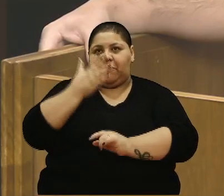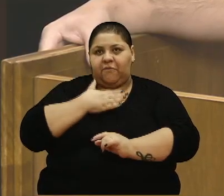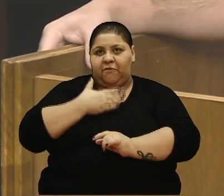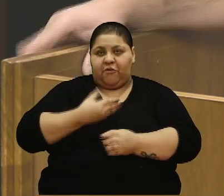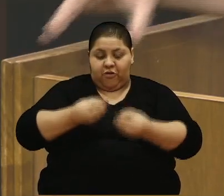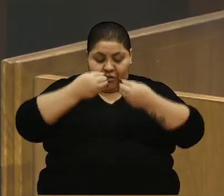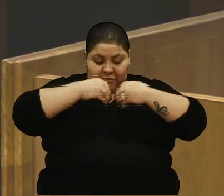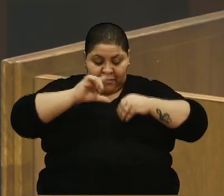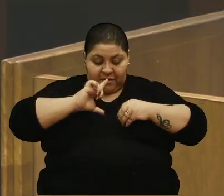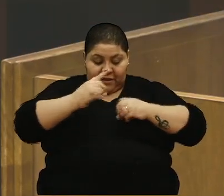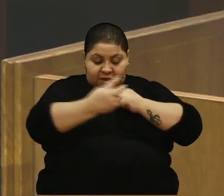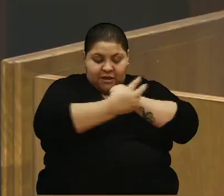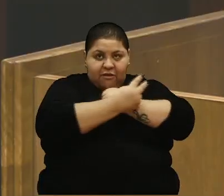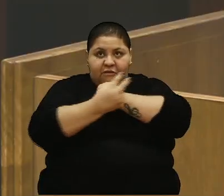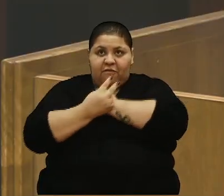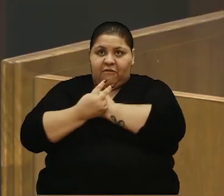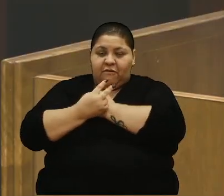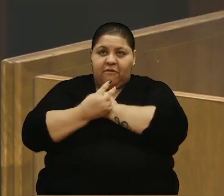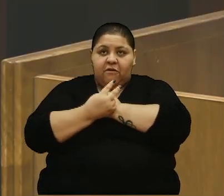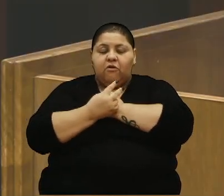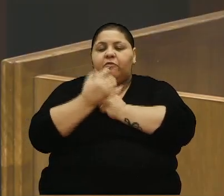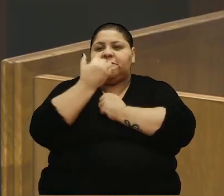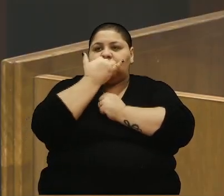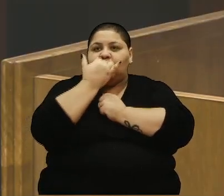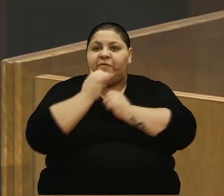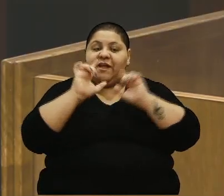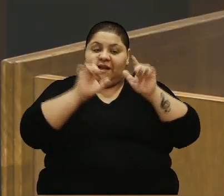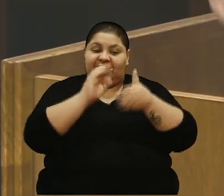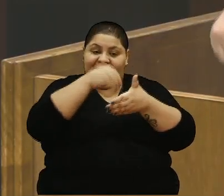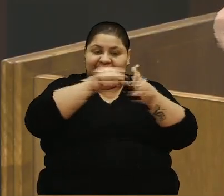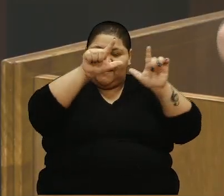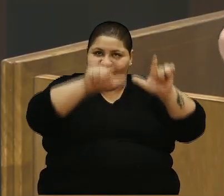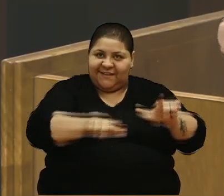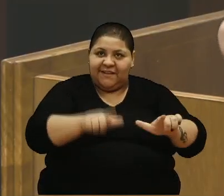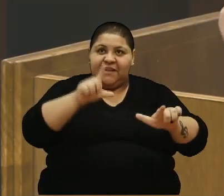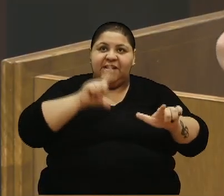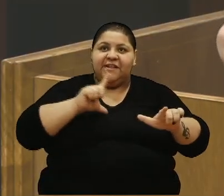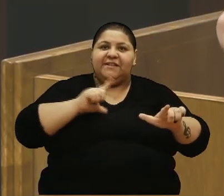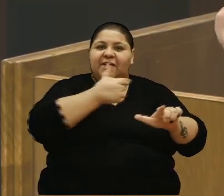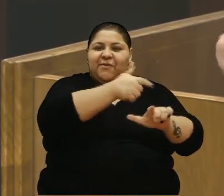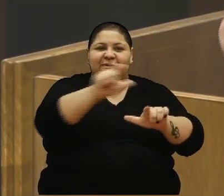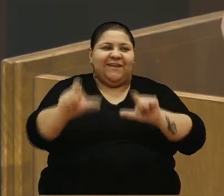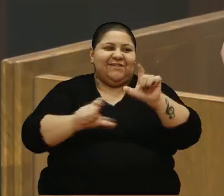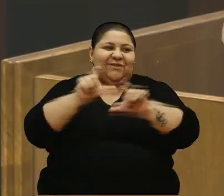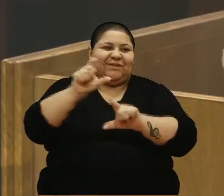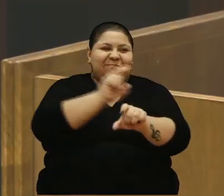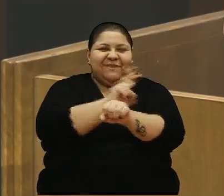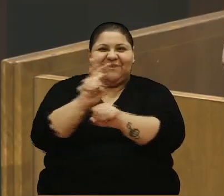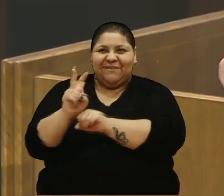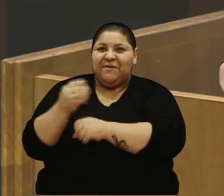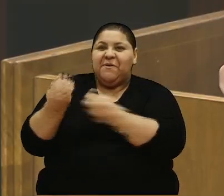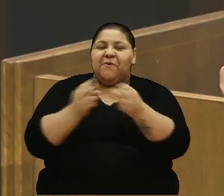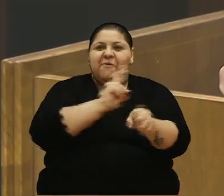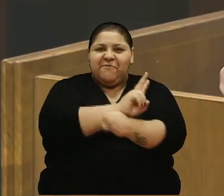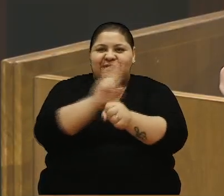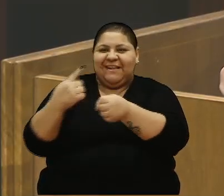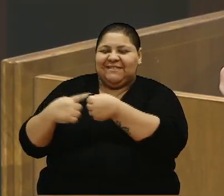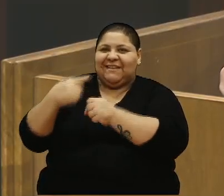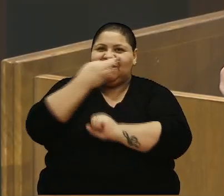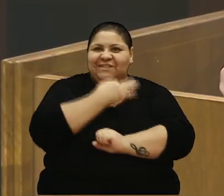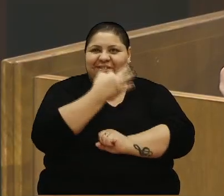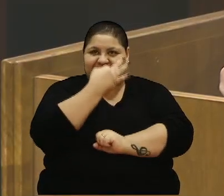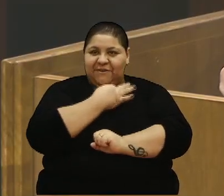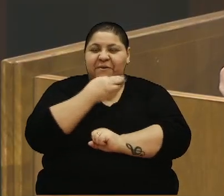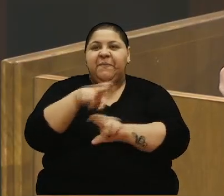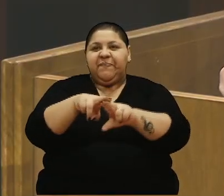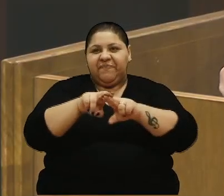dentro nós temos que cuidar de 500 mil de habitantes. E se a gente não conseguir cuidar de nós mesmos aqui, como nós vamos cuidar da nossa cidade de Caxias do Sul? Por isso que eu